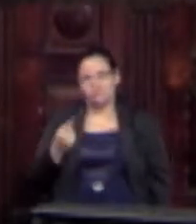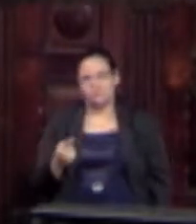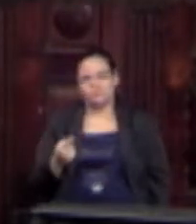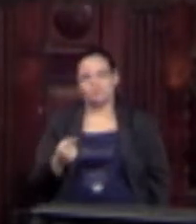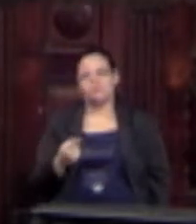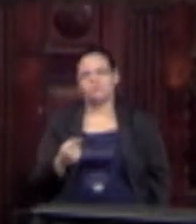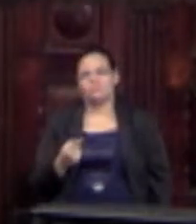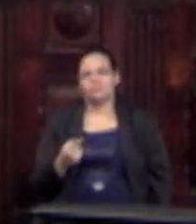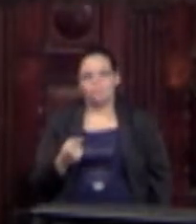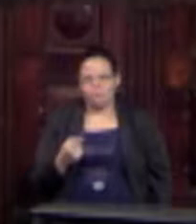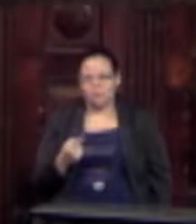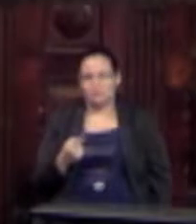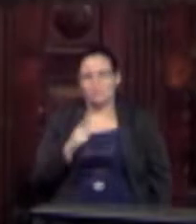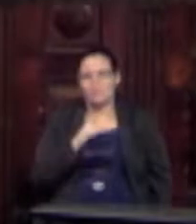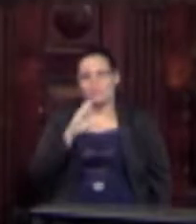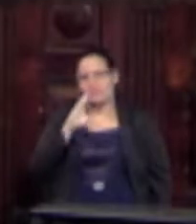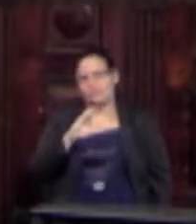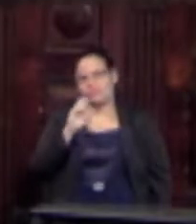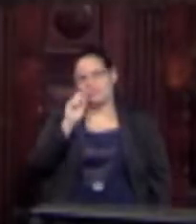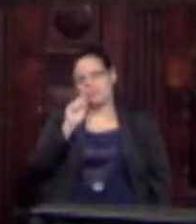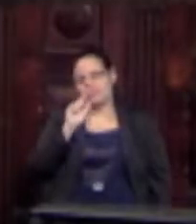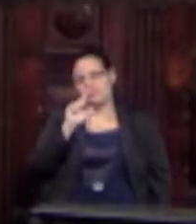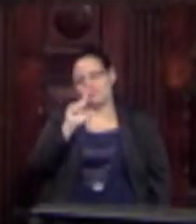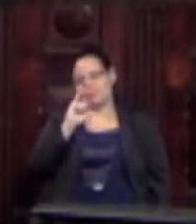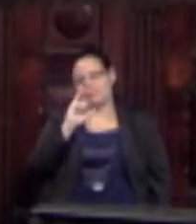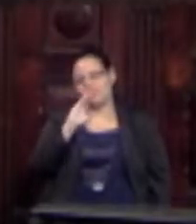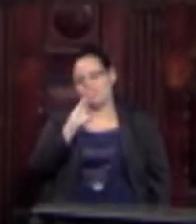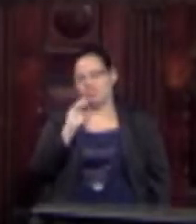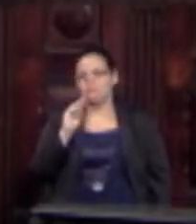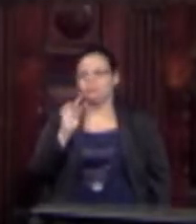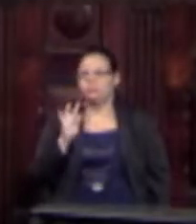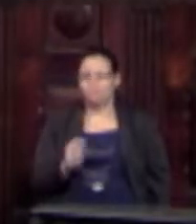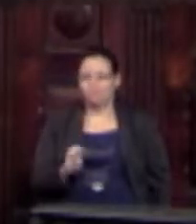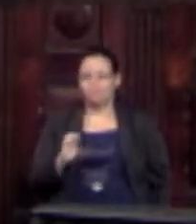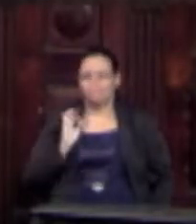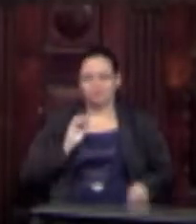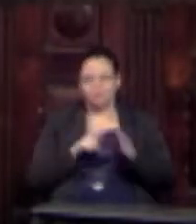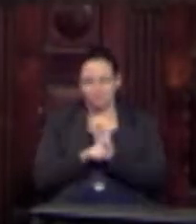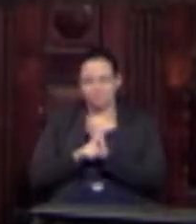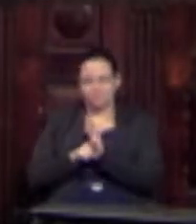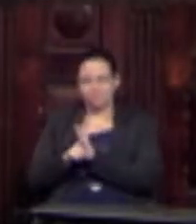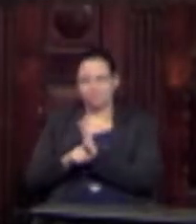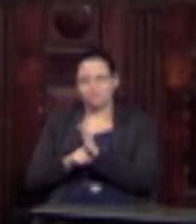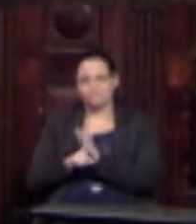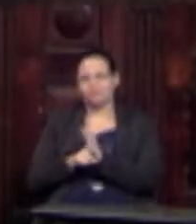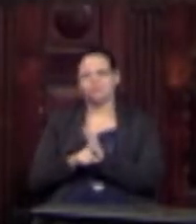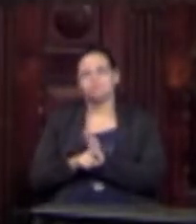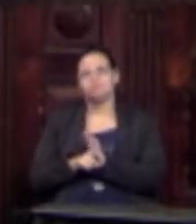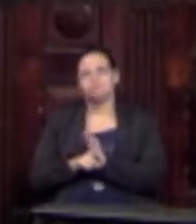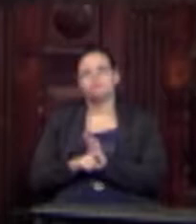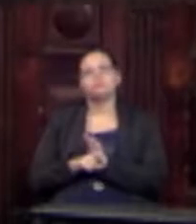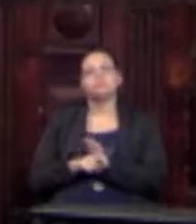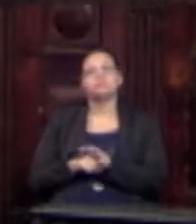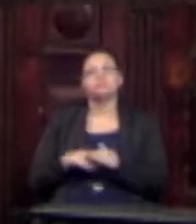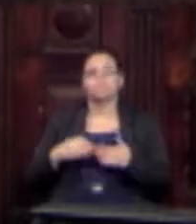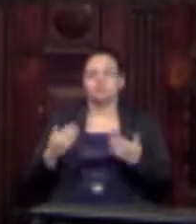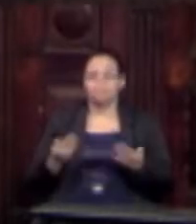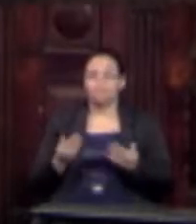Operação Calicut, se sustentar. E se a licitação da